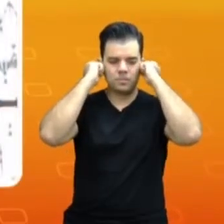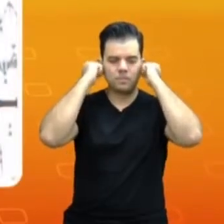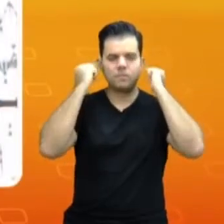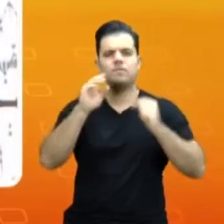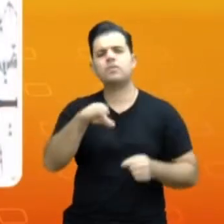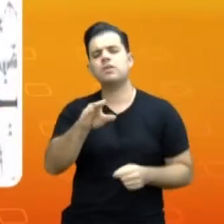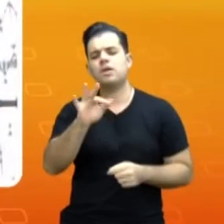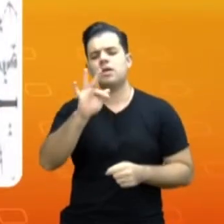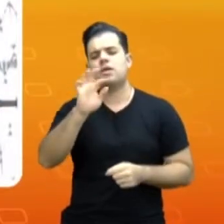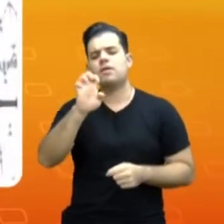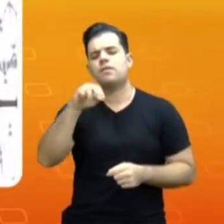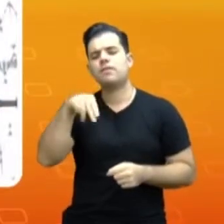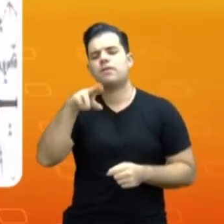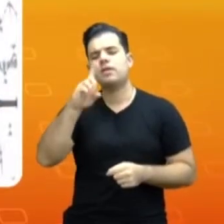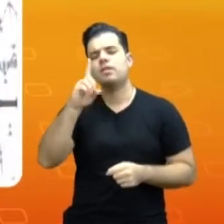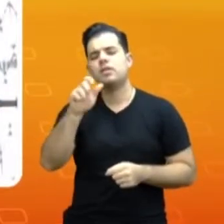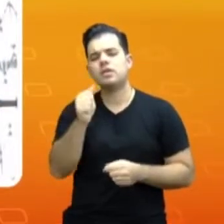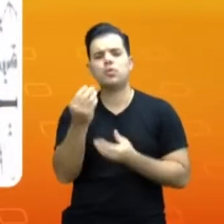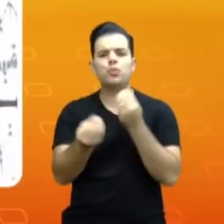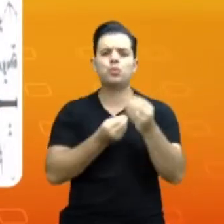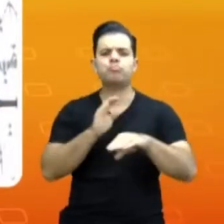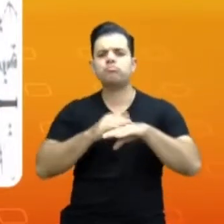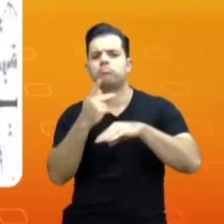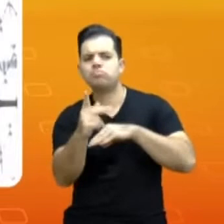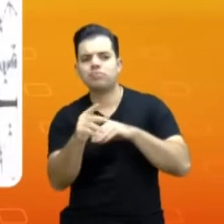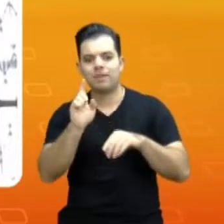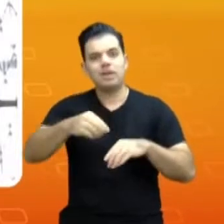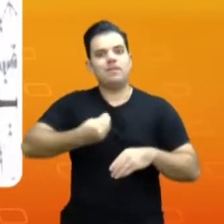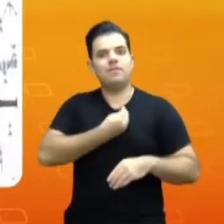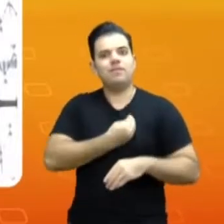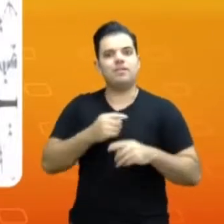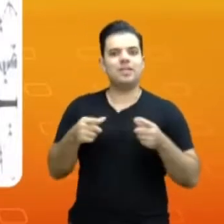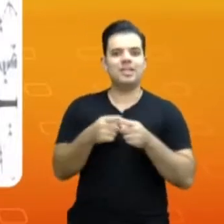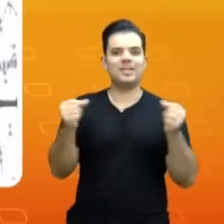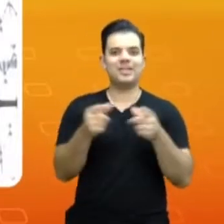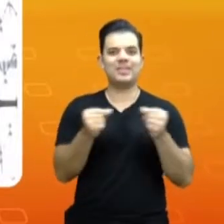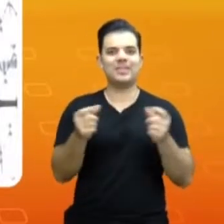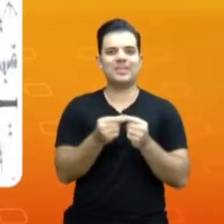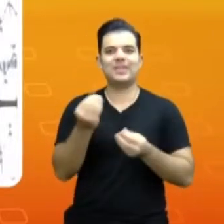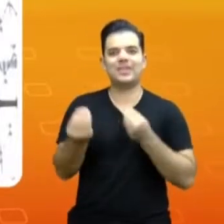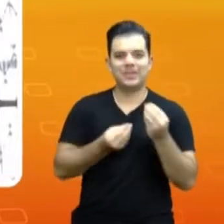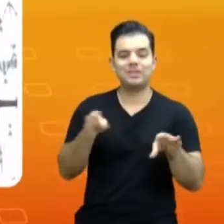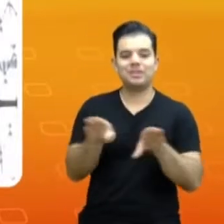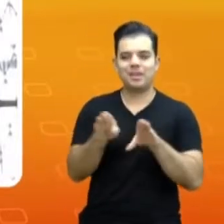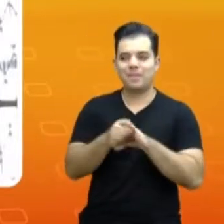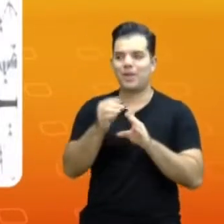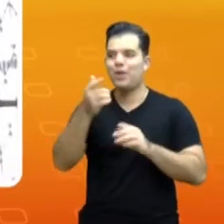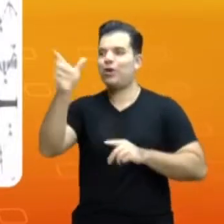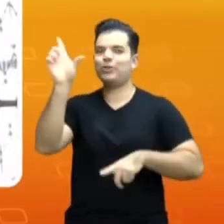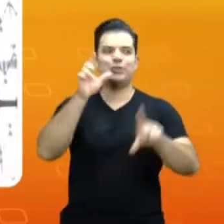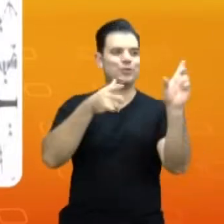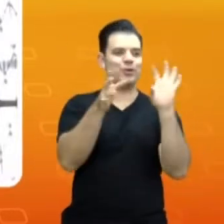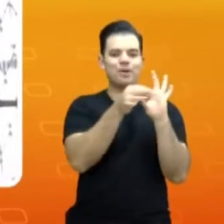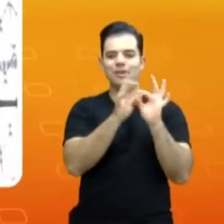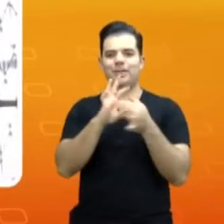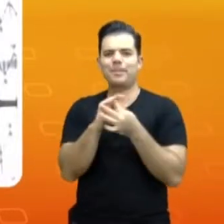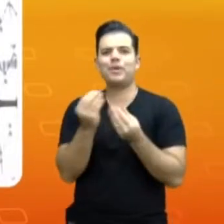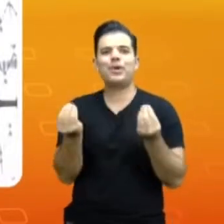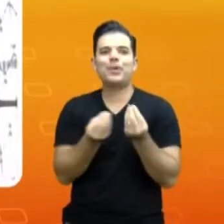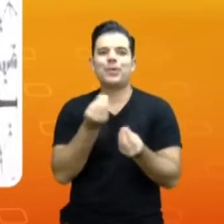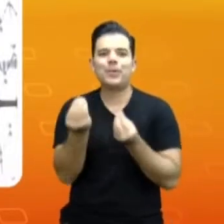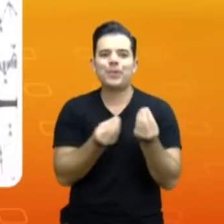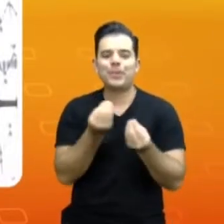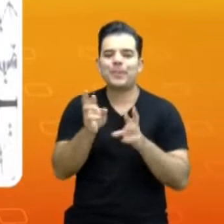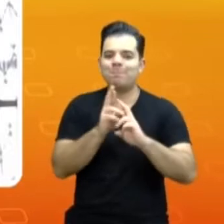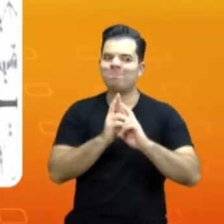Fernanda, e como é que foi para você? Porque você esteve em Tóquio, né? E como já esteve em outras Olimpíadas, o que, que foi